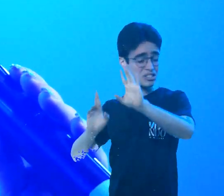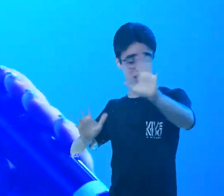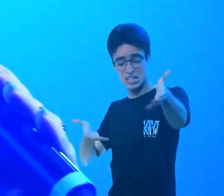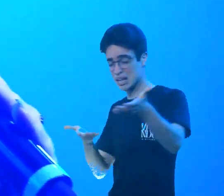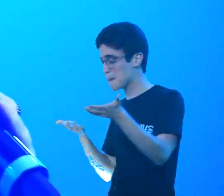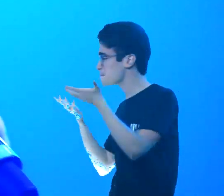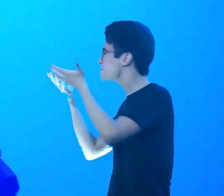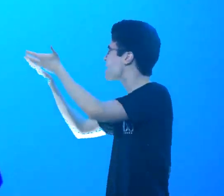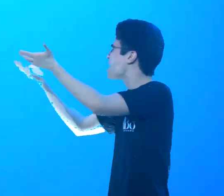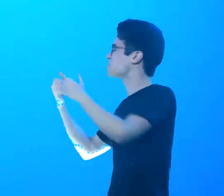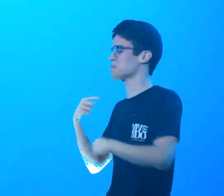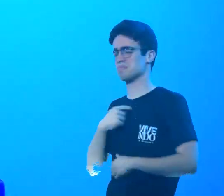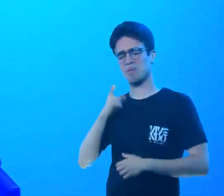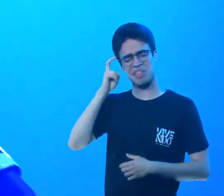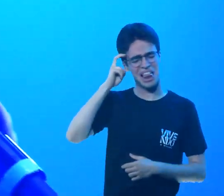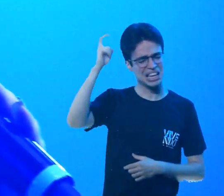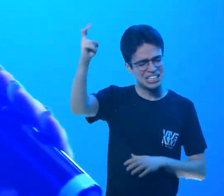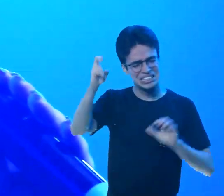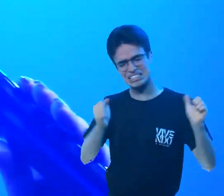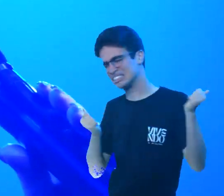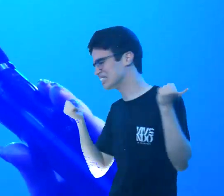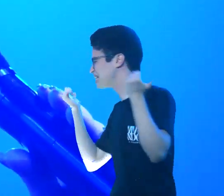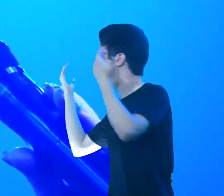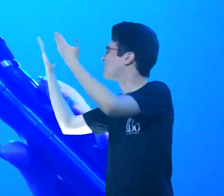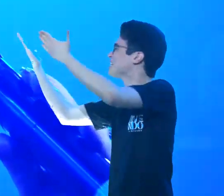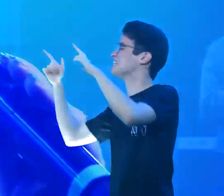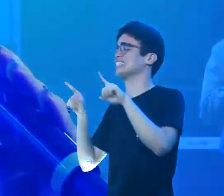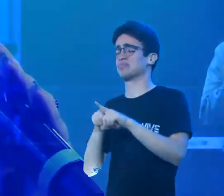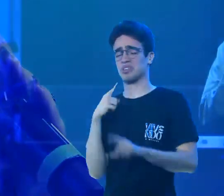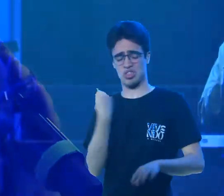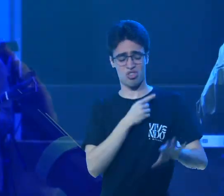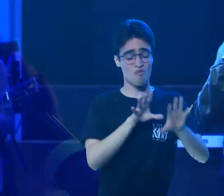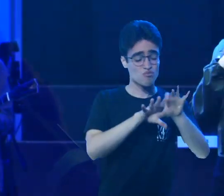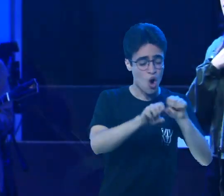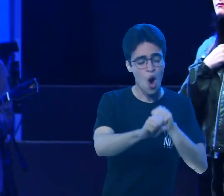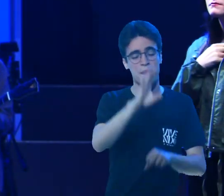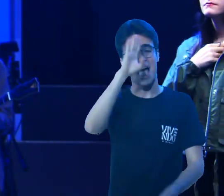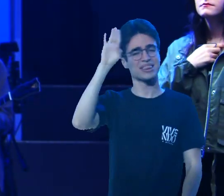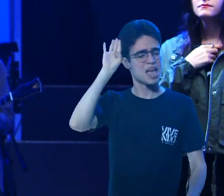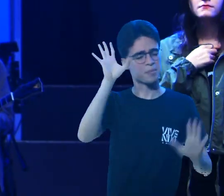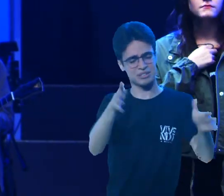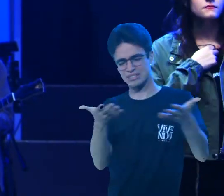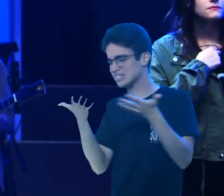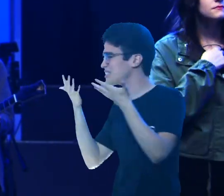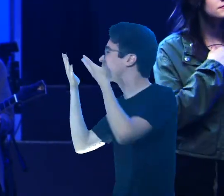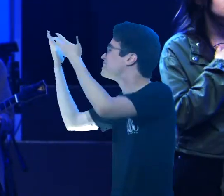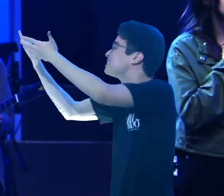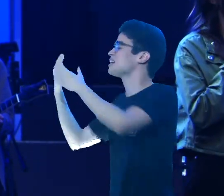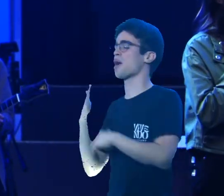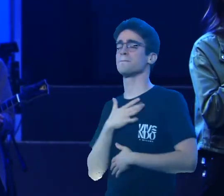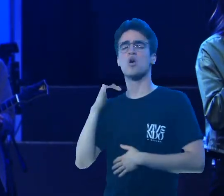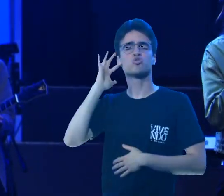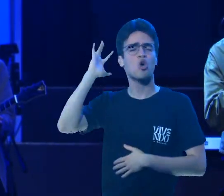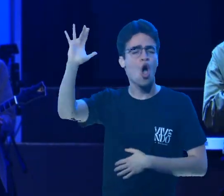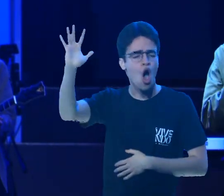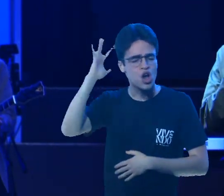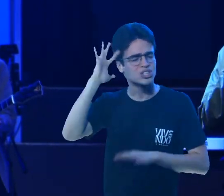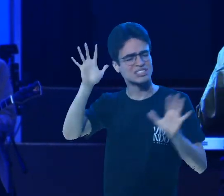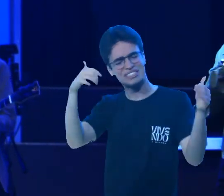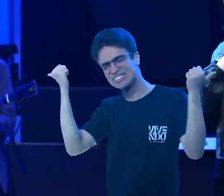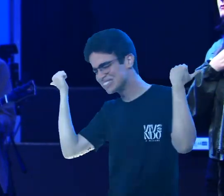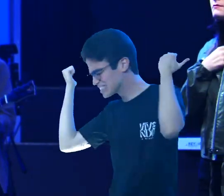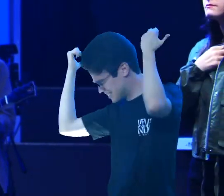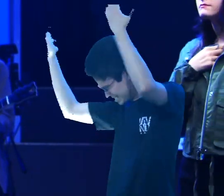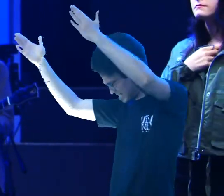a nossa intelectualidade. Recebe as nossas formações. Recebe os nossos sonhos. Tudo